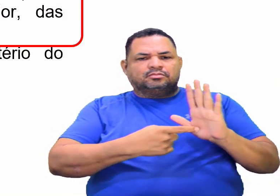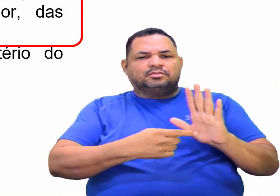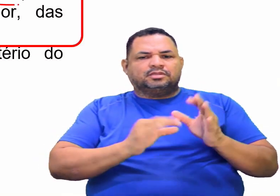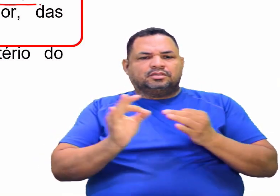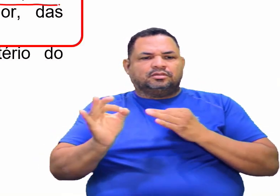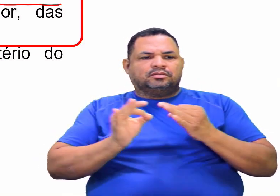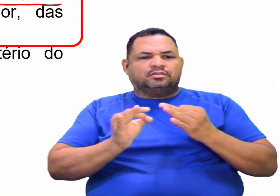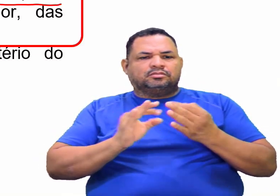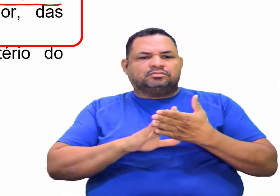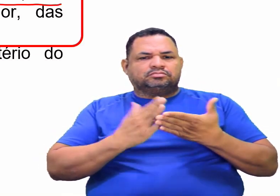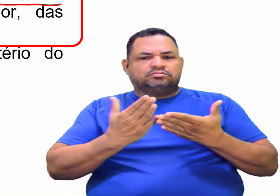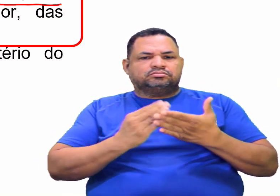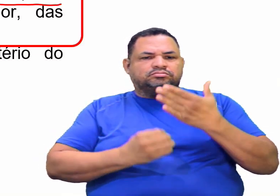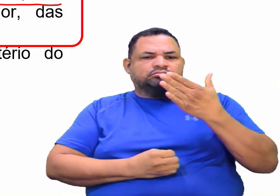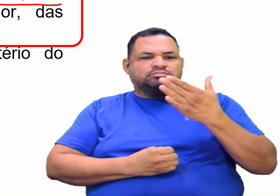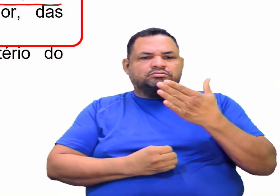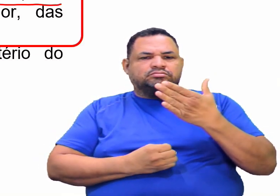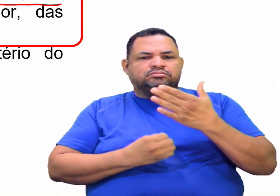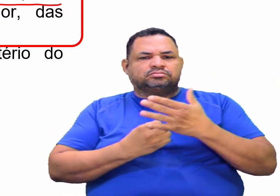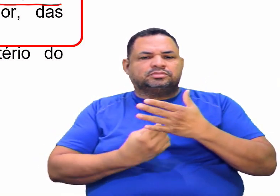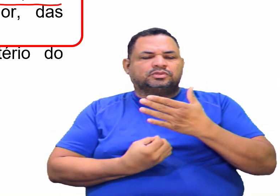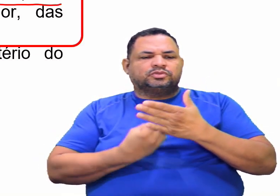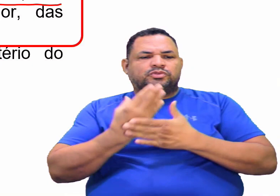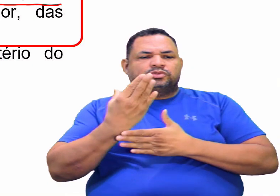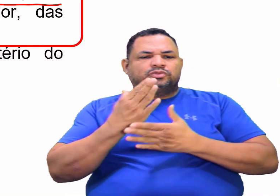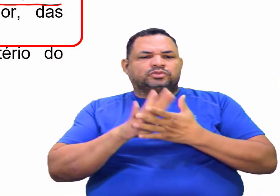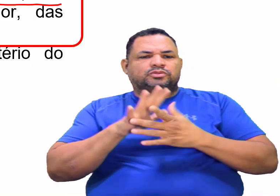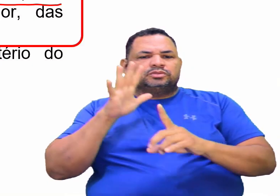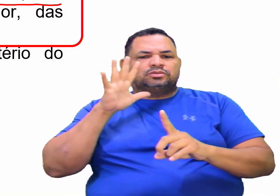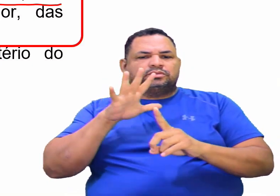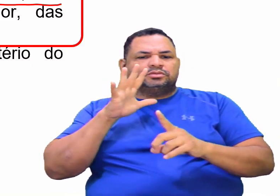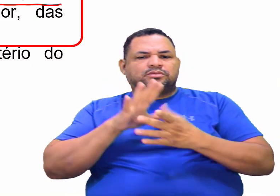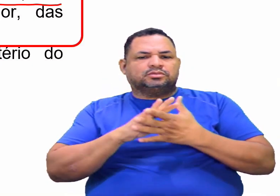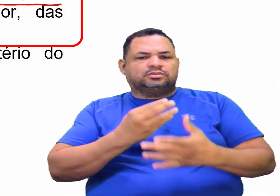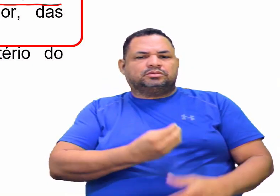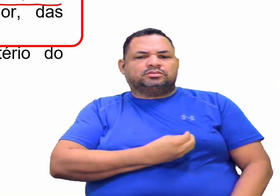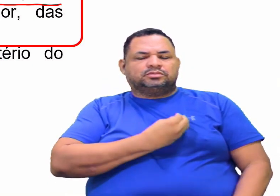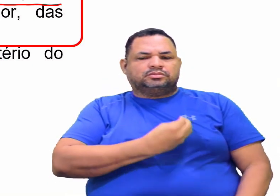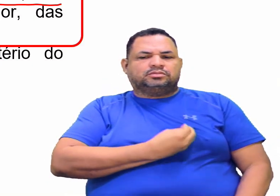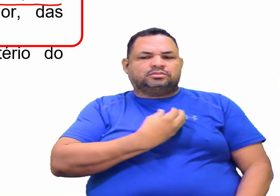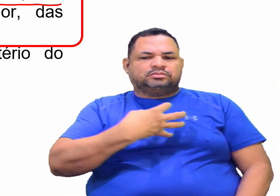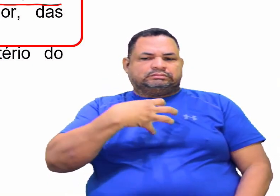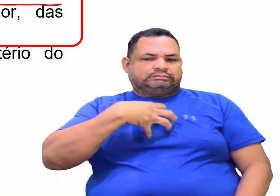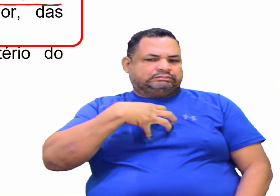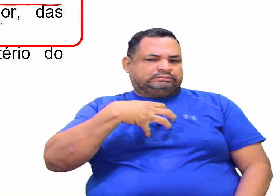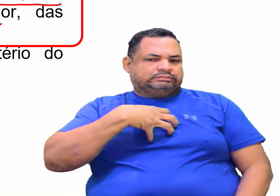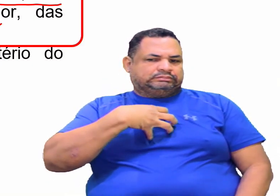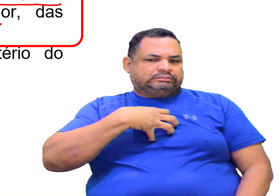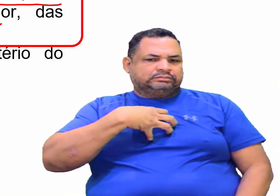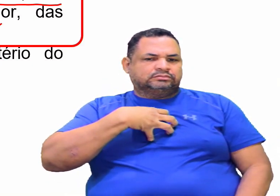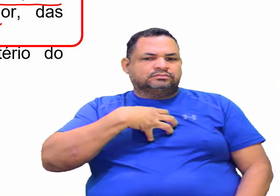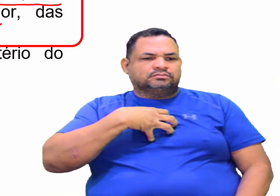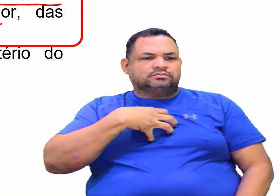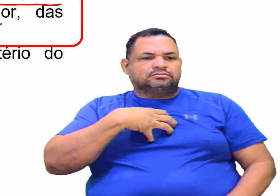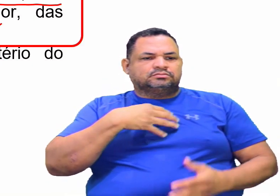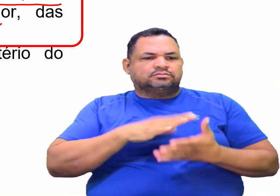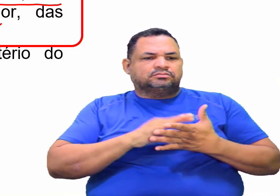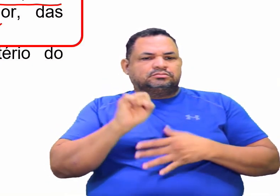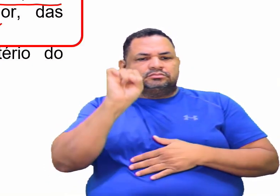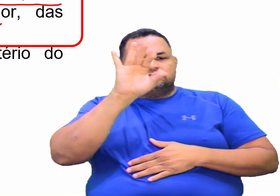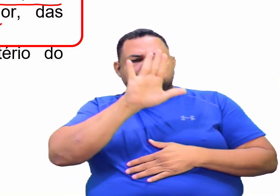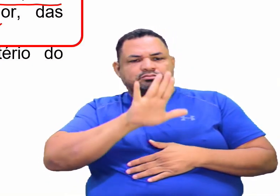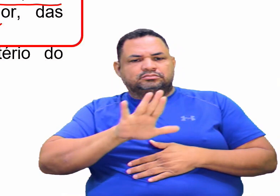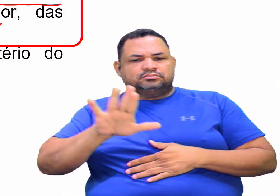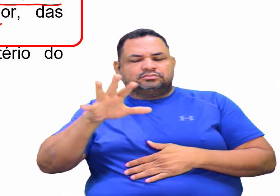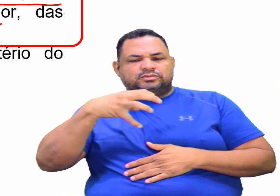formas de artes que resultam do impacto causado pela expressão de vida interior das imagens